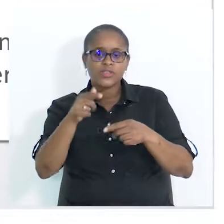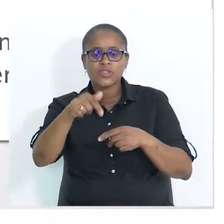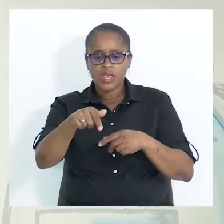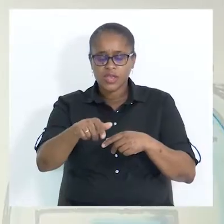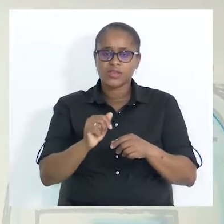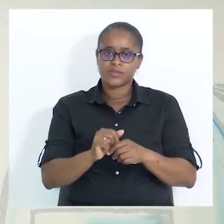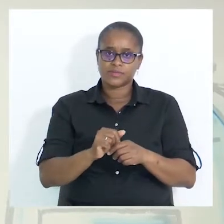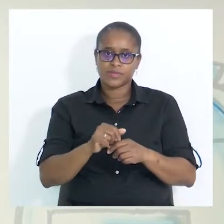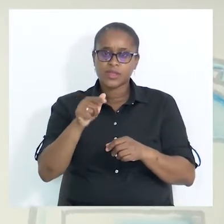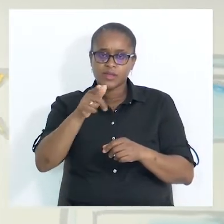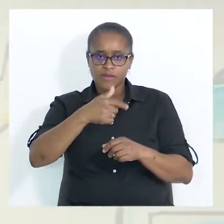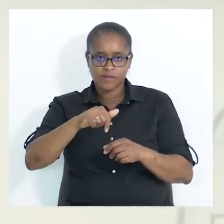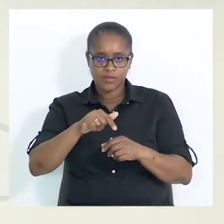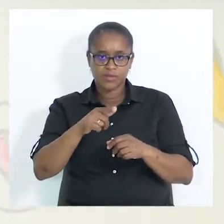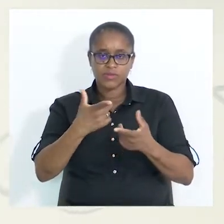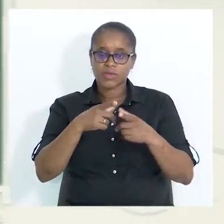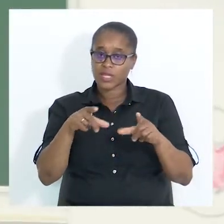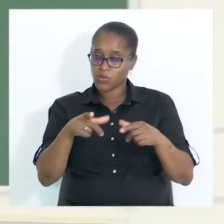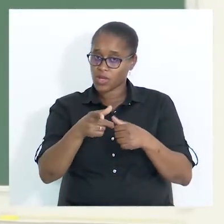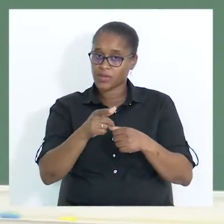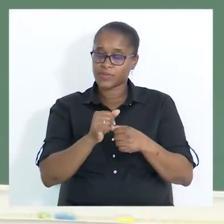aqui, vamos para o teu livro.